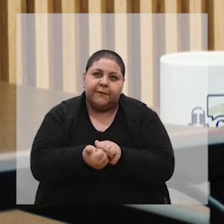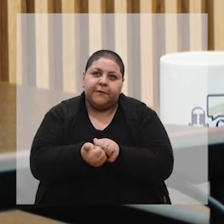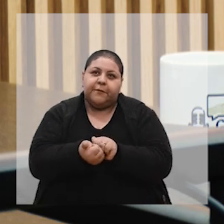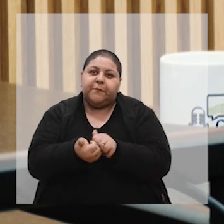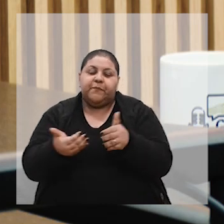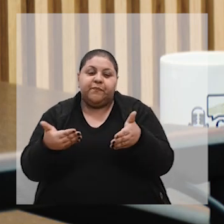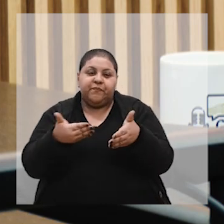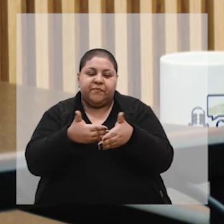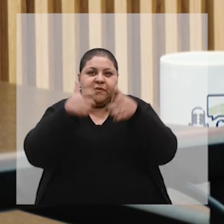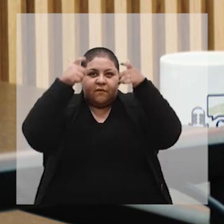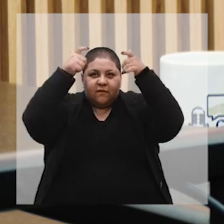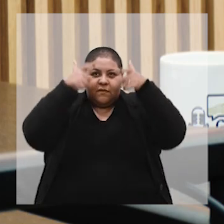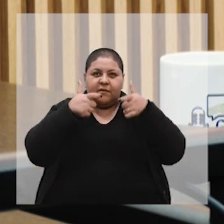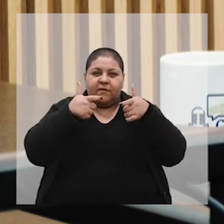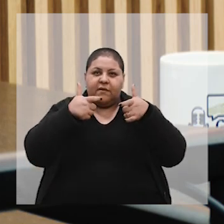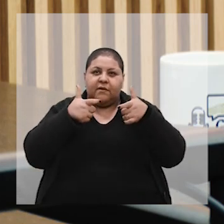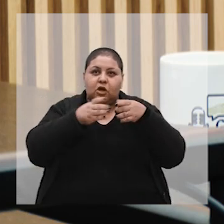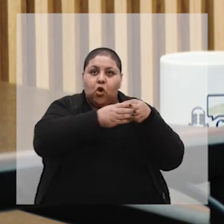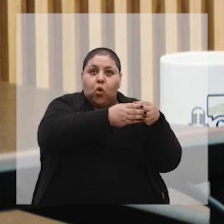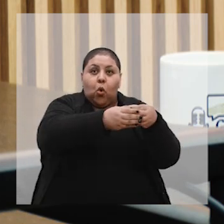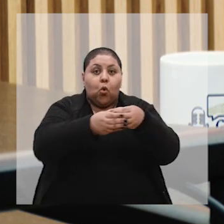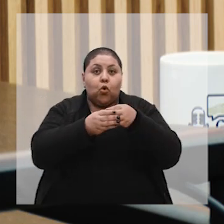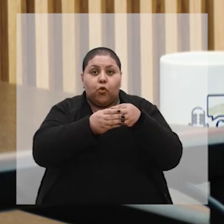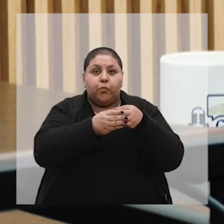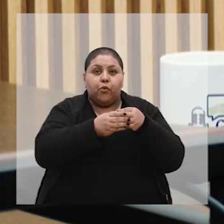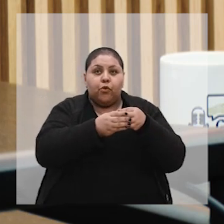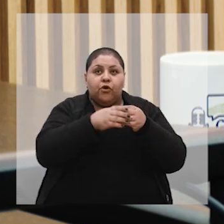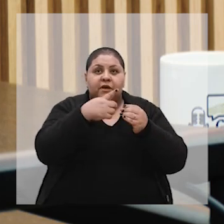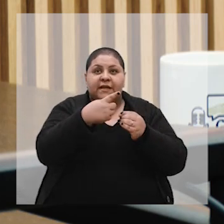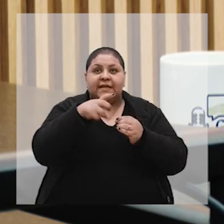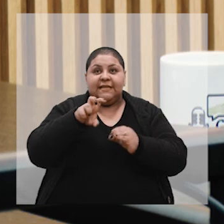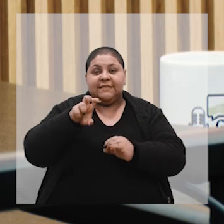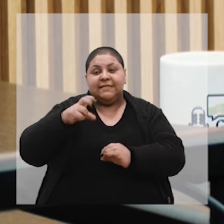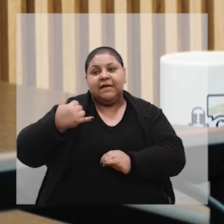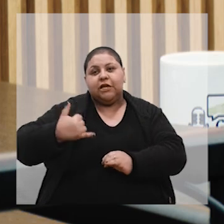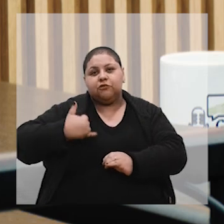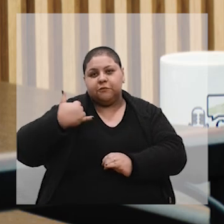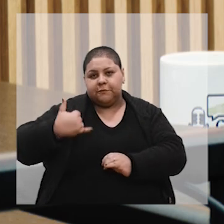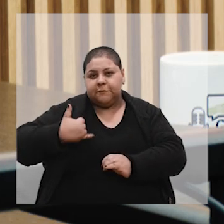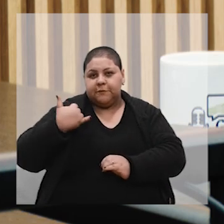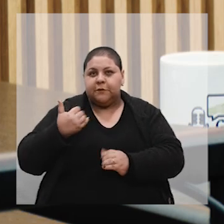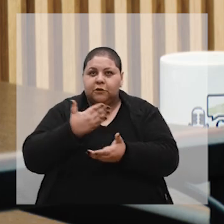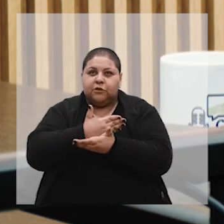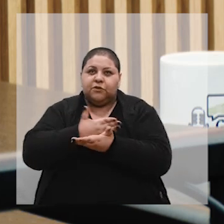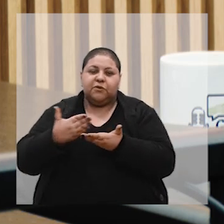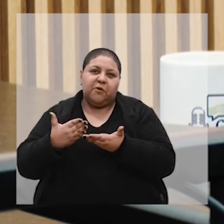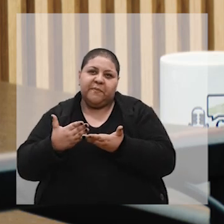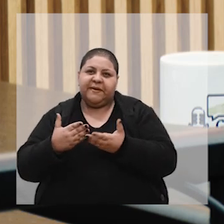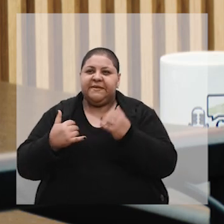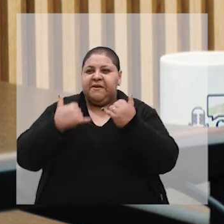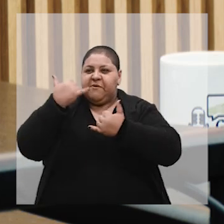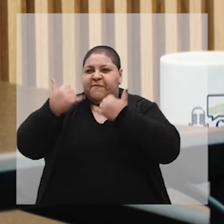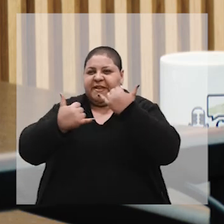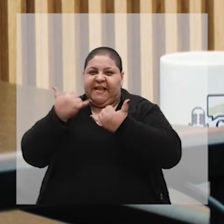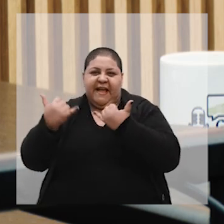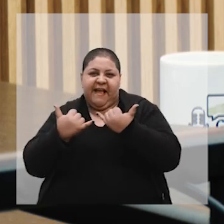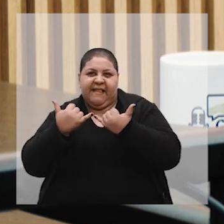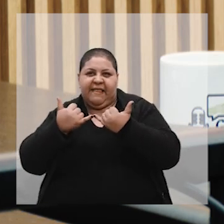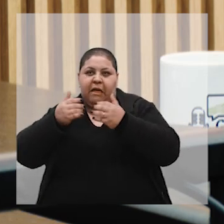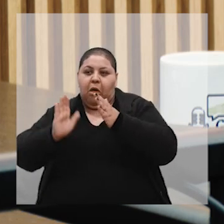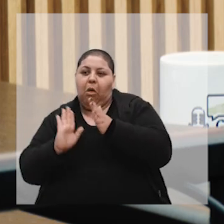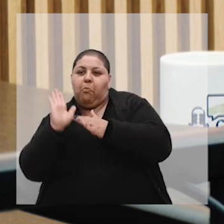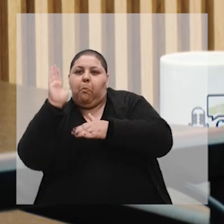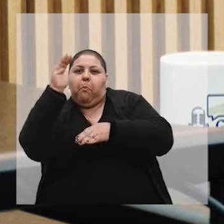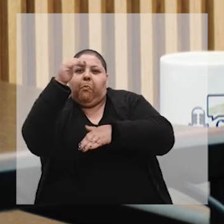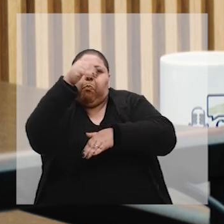pra Antônio Prado, nós jogamos com outra categoria sub-15. E aí no começo do jogo a galera já tirando onda, querendo fazer